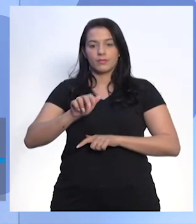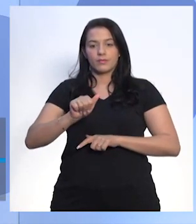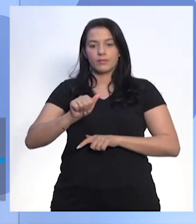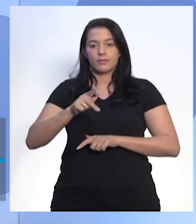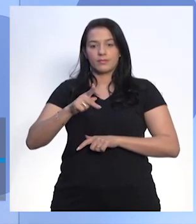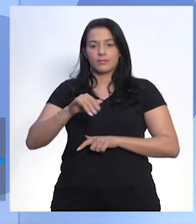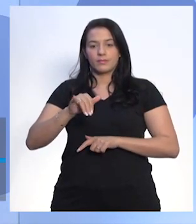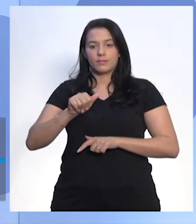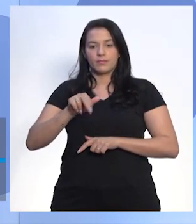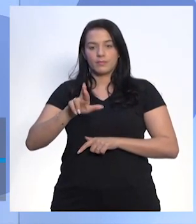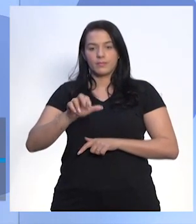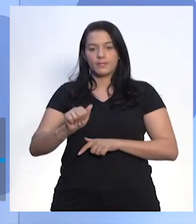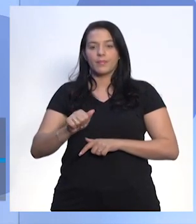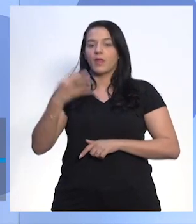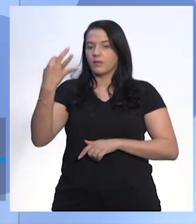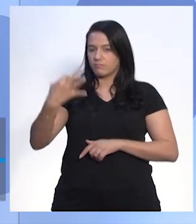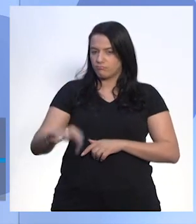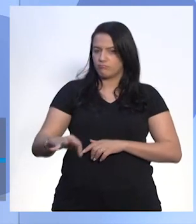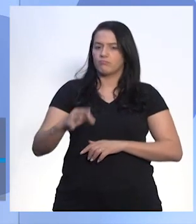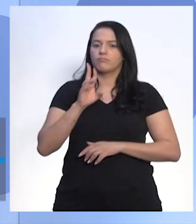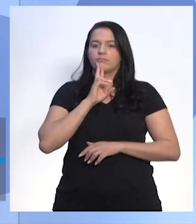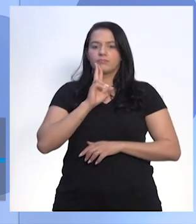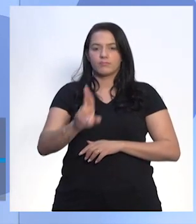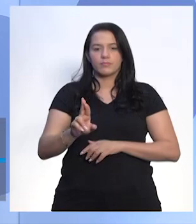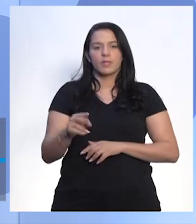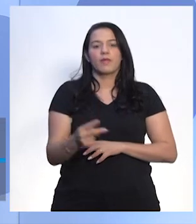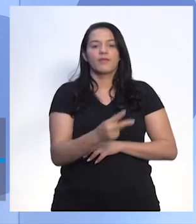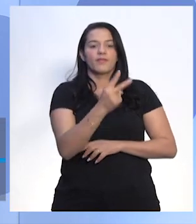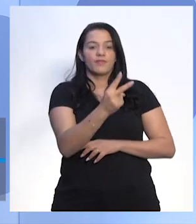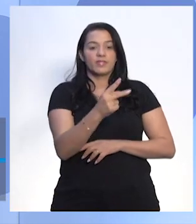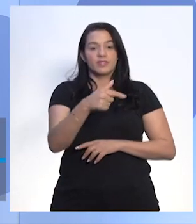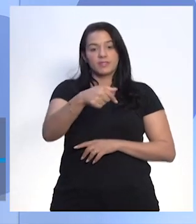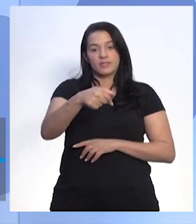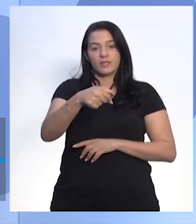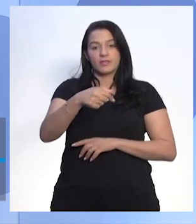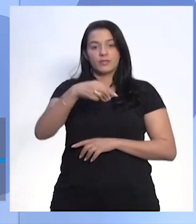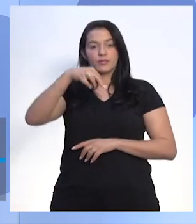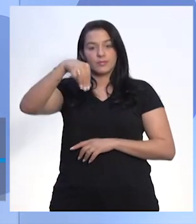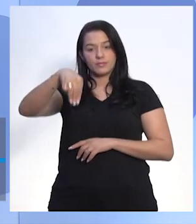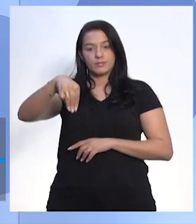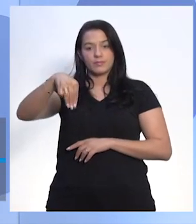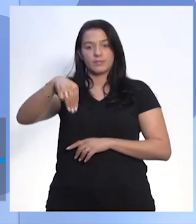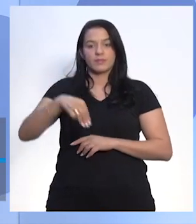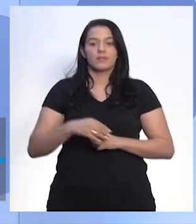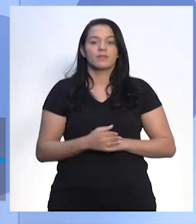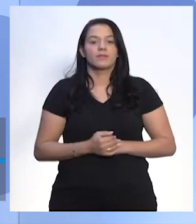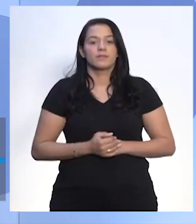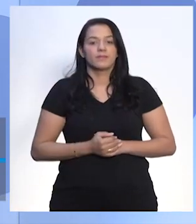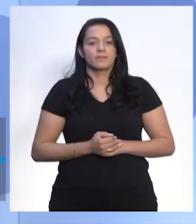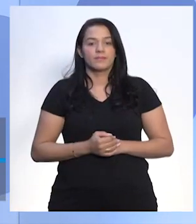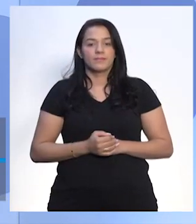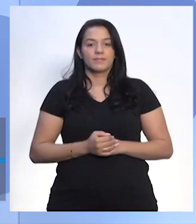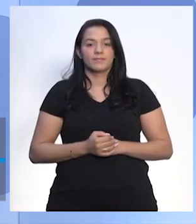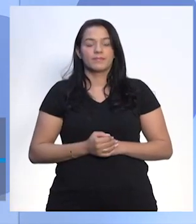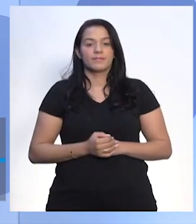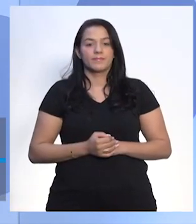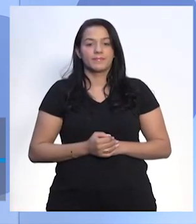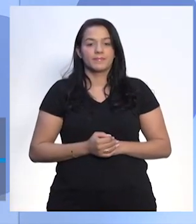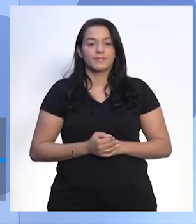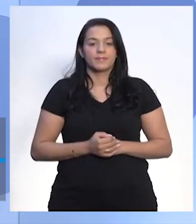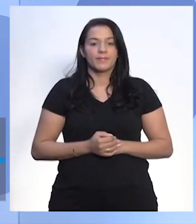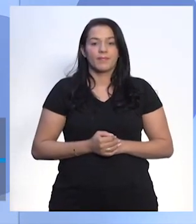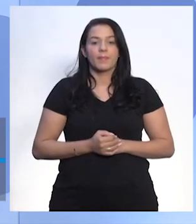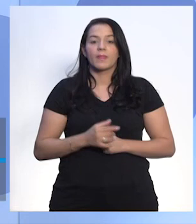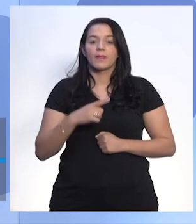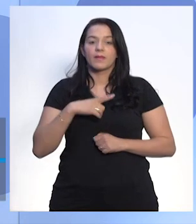Paulo, acertou novamente a resposta, respondendo 27 metros. Ela deve ter acertado a anterior, né, Jonas? Pois percebeu